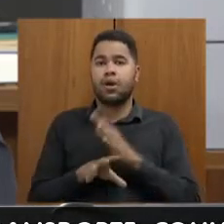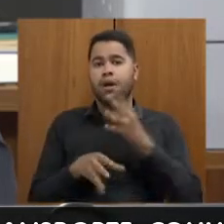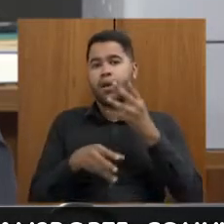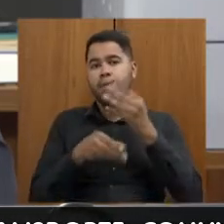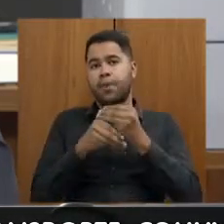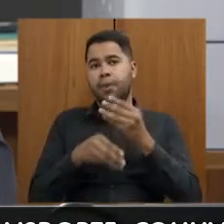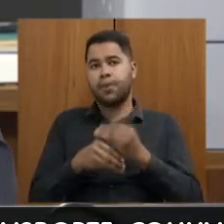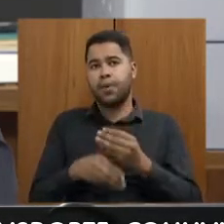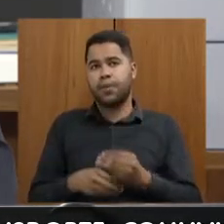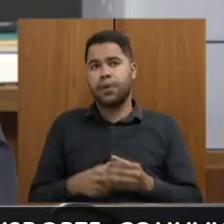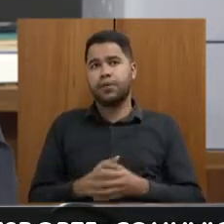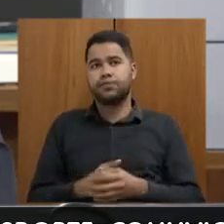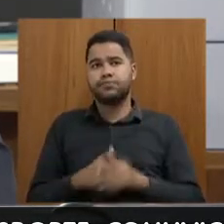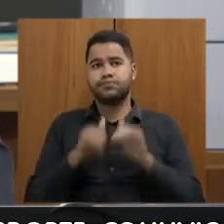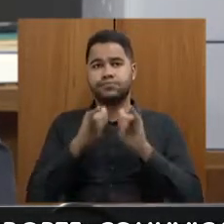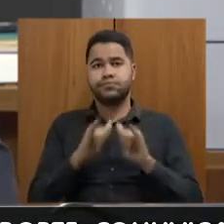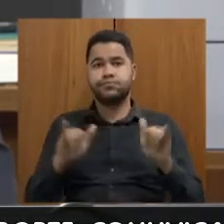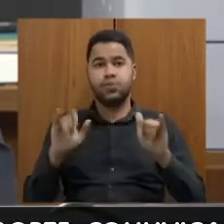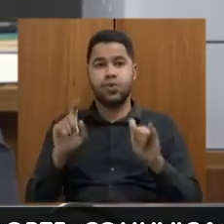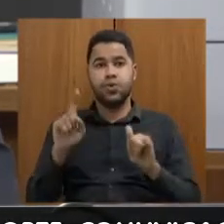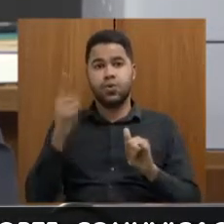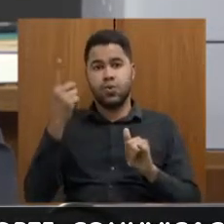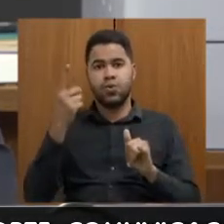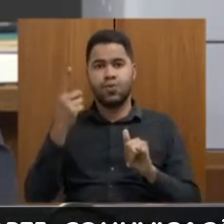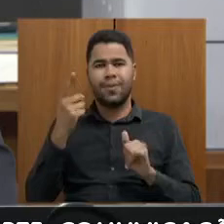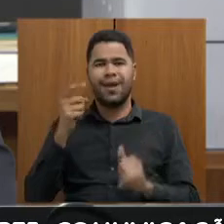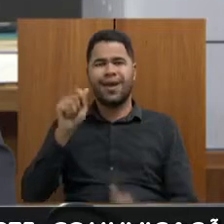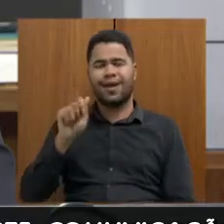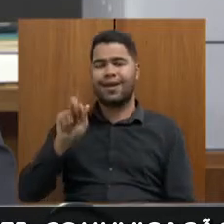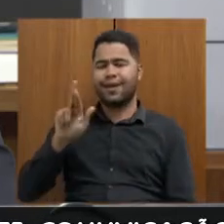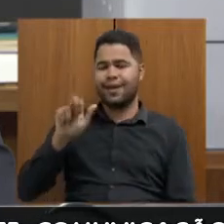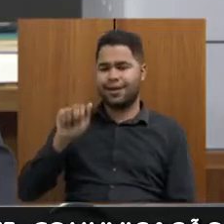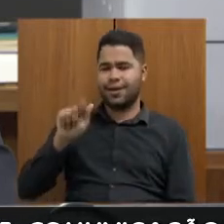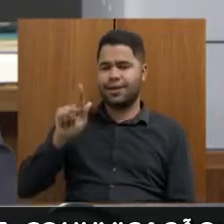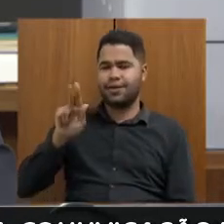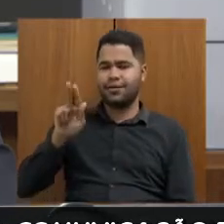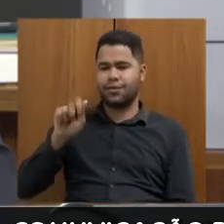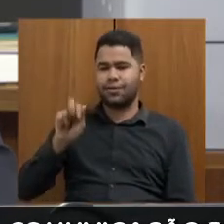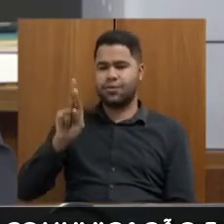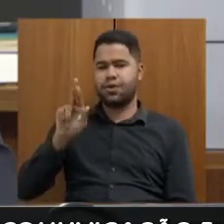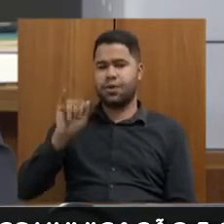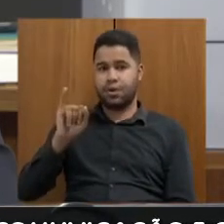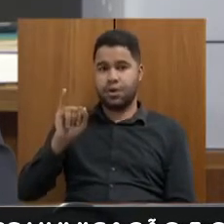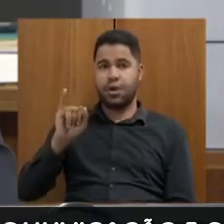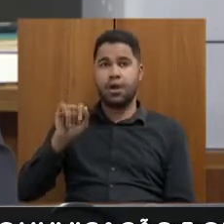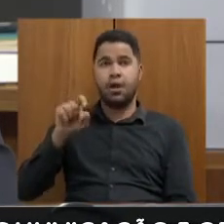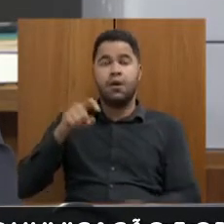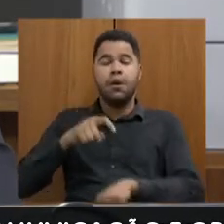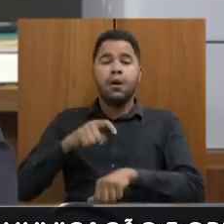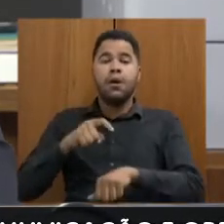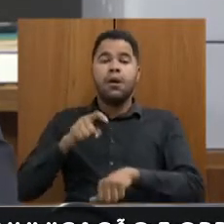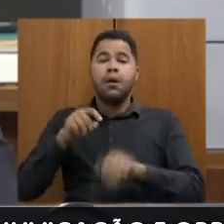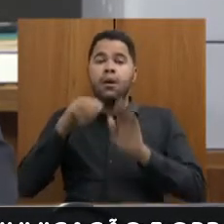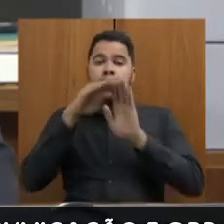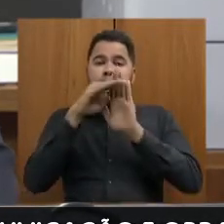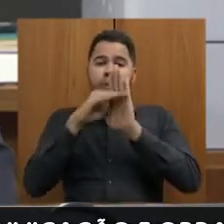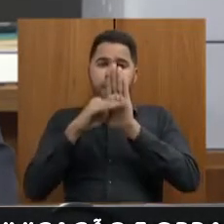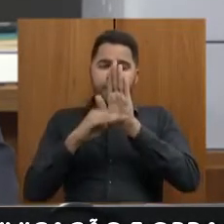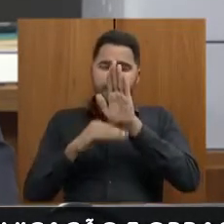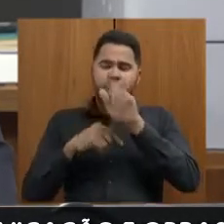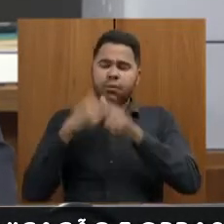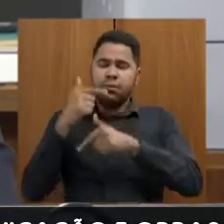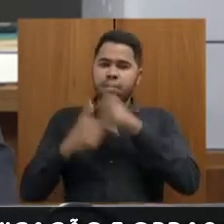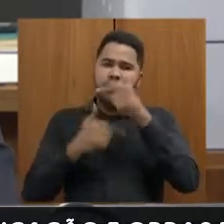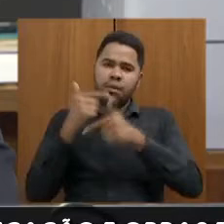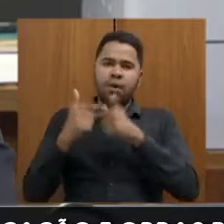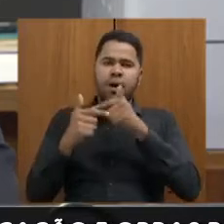colocações dizendo uma coisa que diz em Araguari na ordem de serviço é